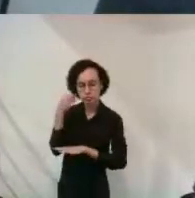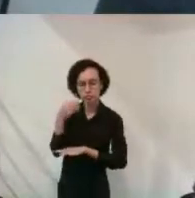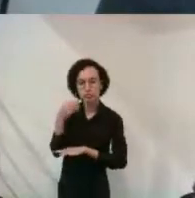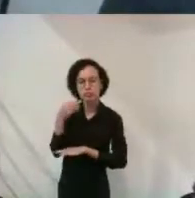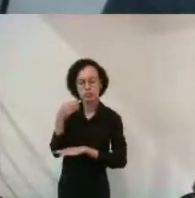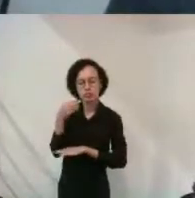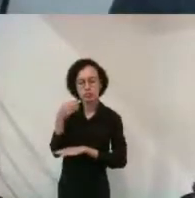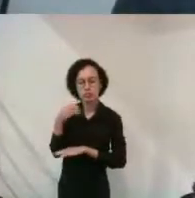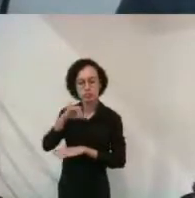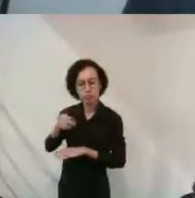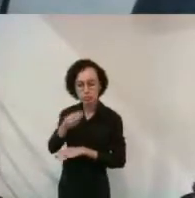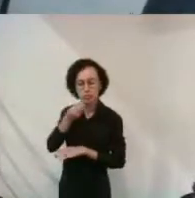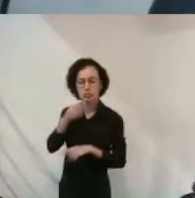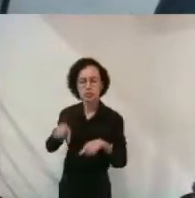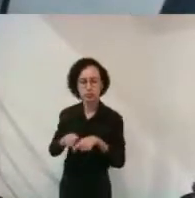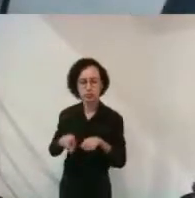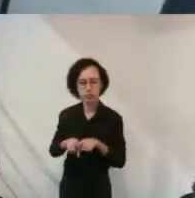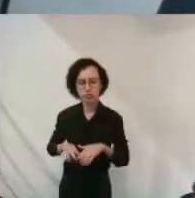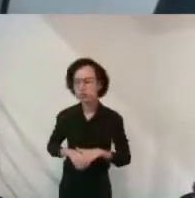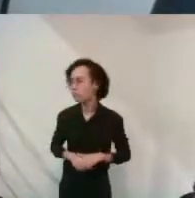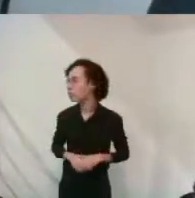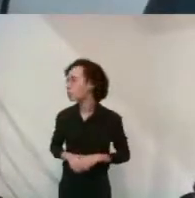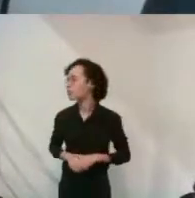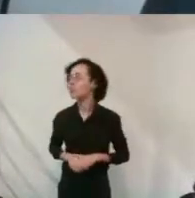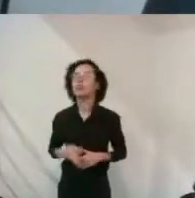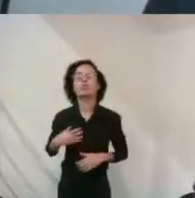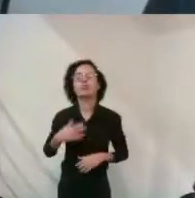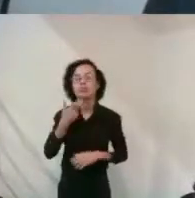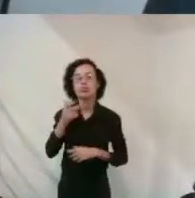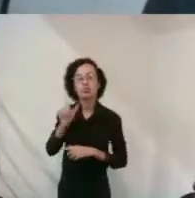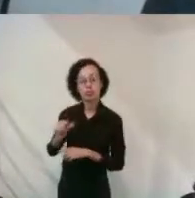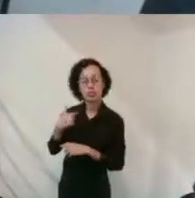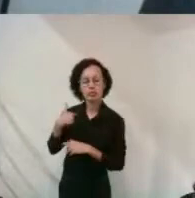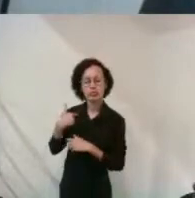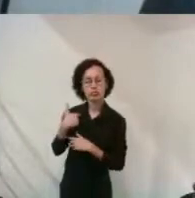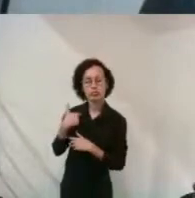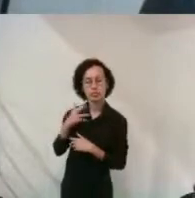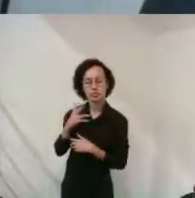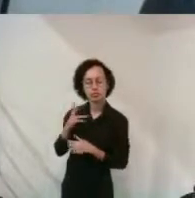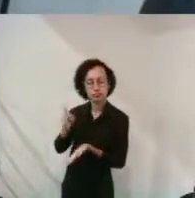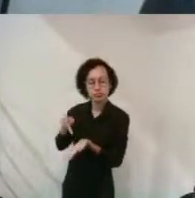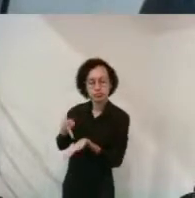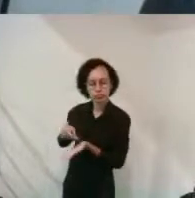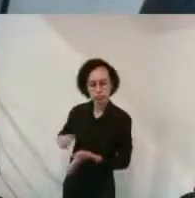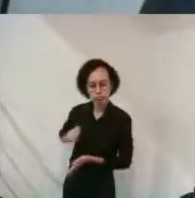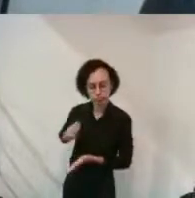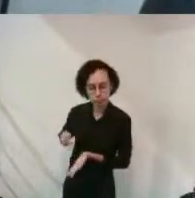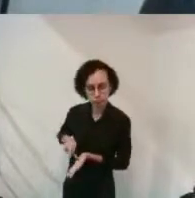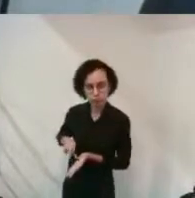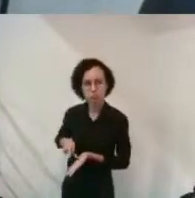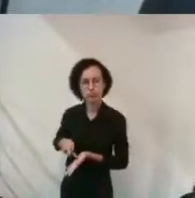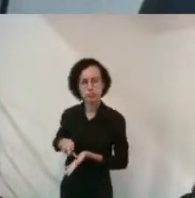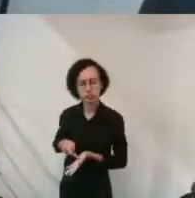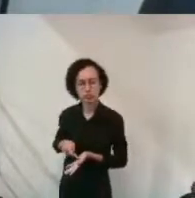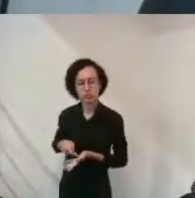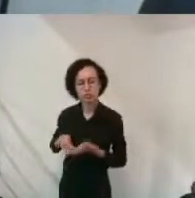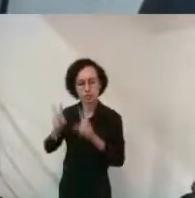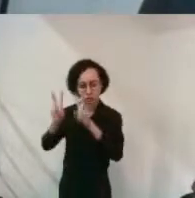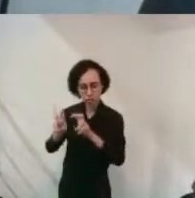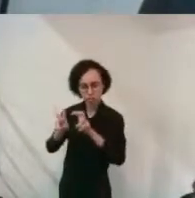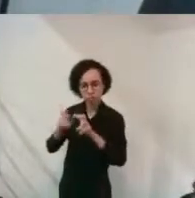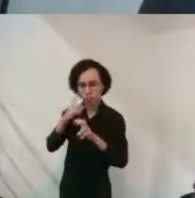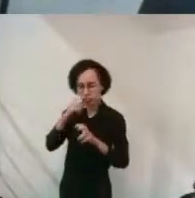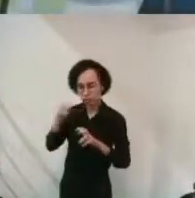e oportunidade também de trazer um pouquinho da nossa realidade da Amazônia nessa temática da gestão de resíduos